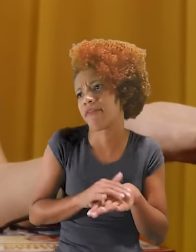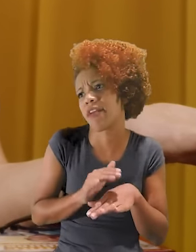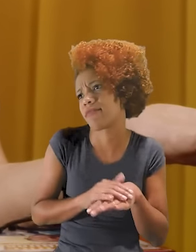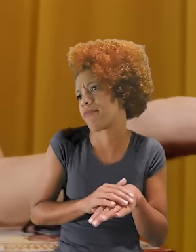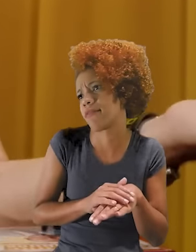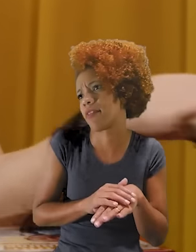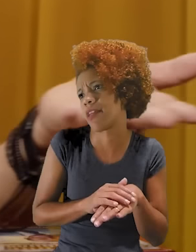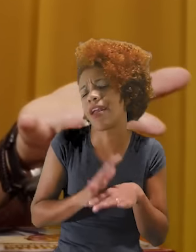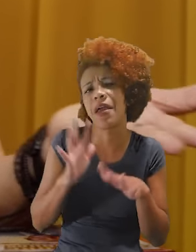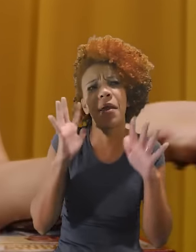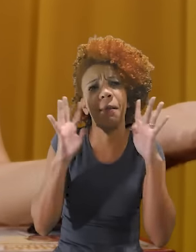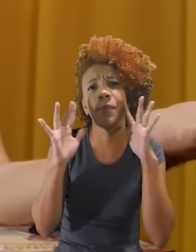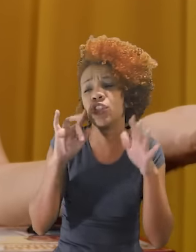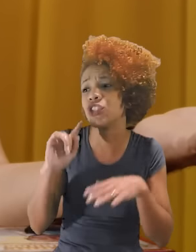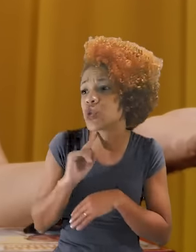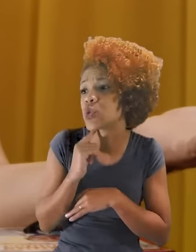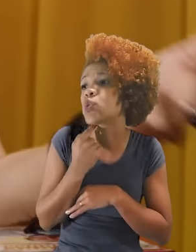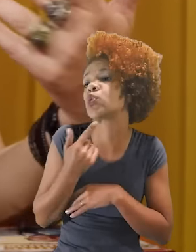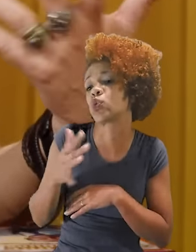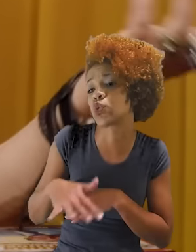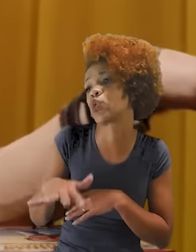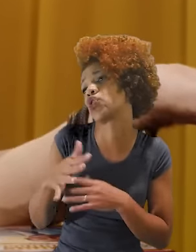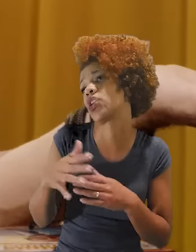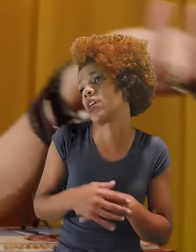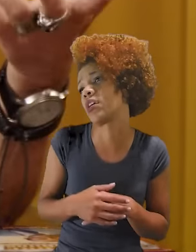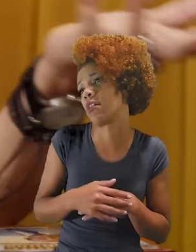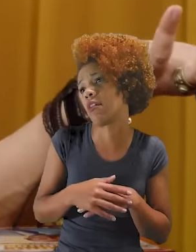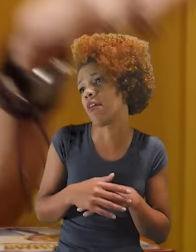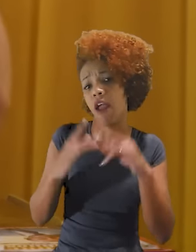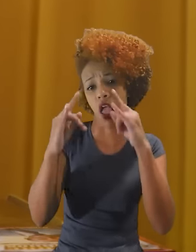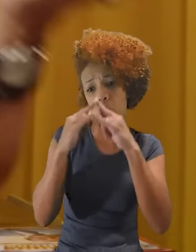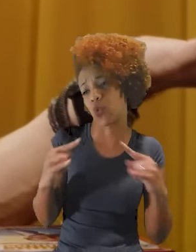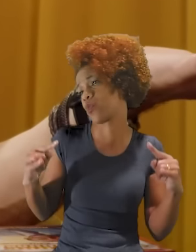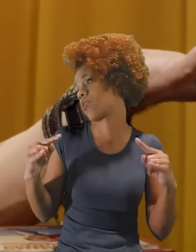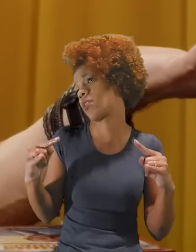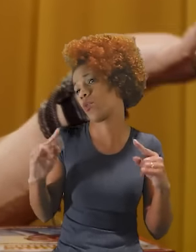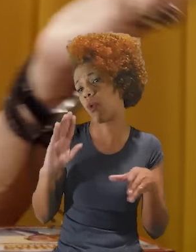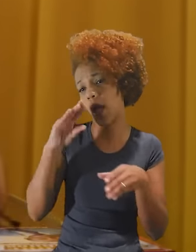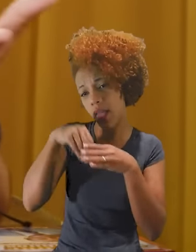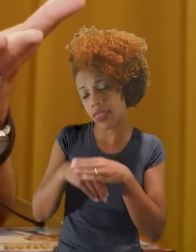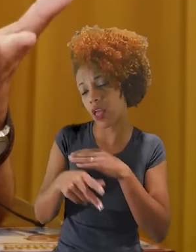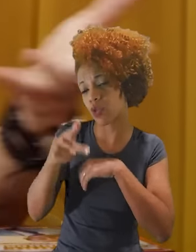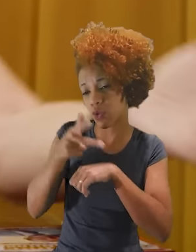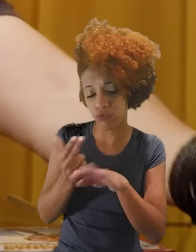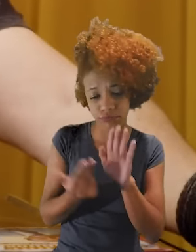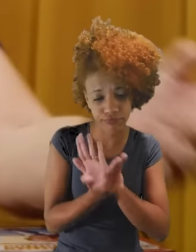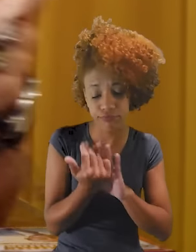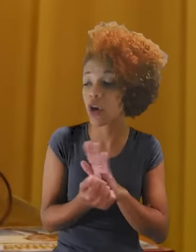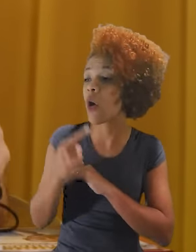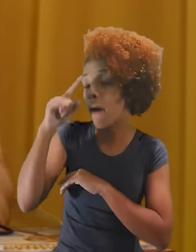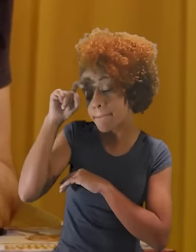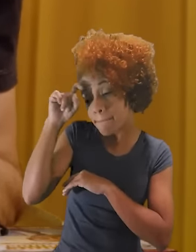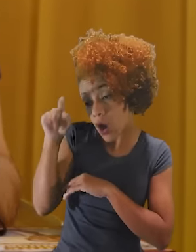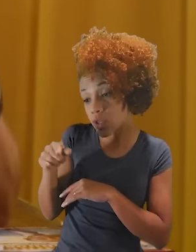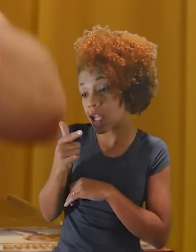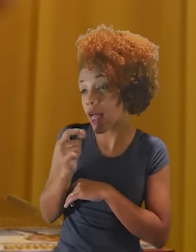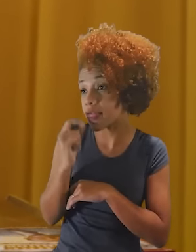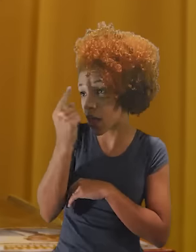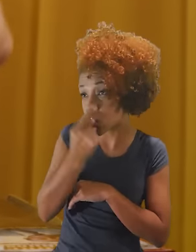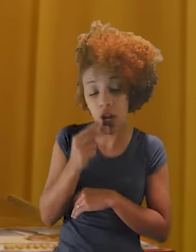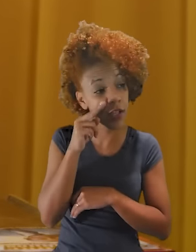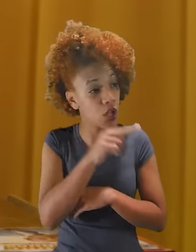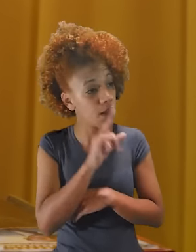isso. Imagina a sujeira que era naquilo, cara. Era literalmente um circo. Ele montou um circo dentro do estúdio e falou, Maurício, você vai ficar aqui